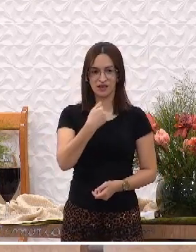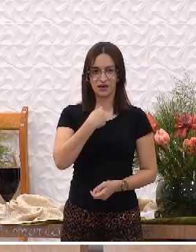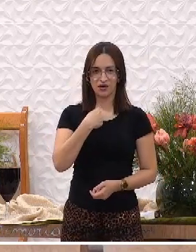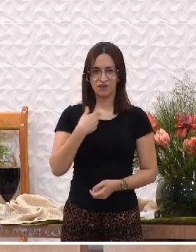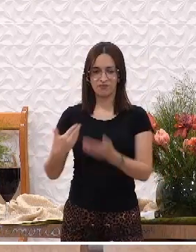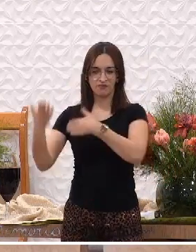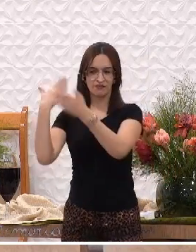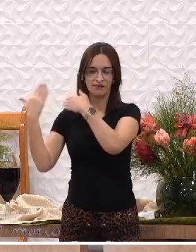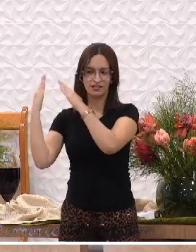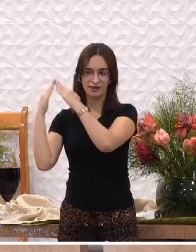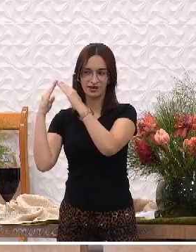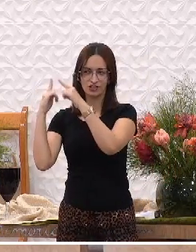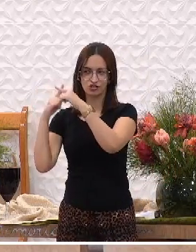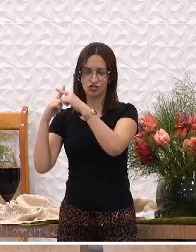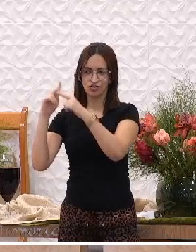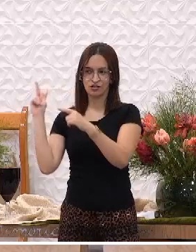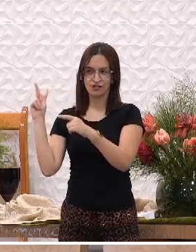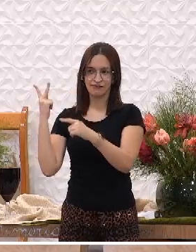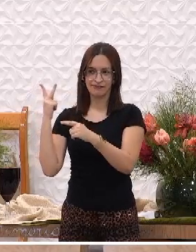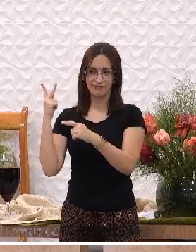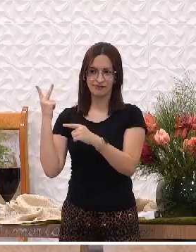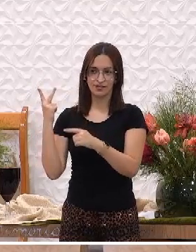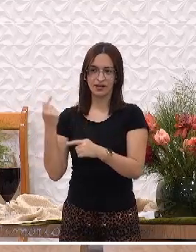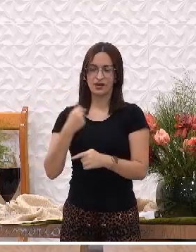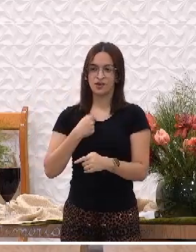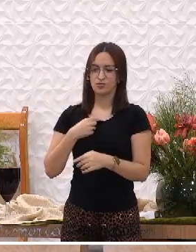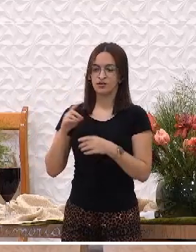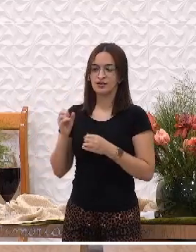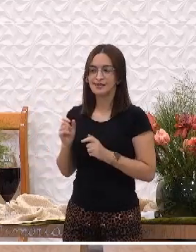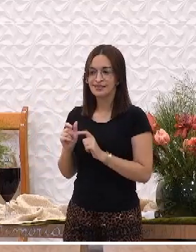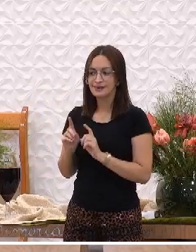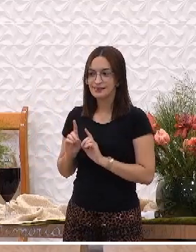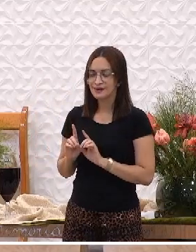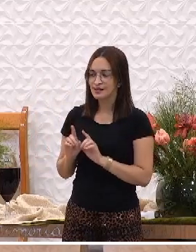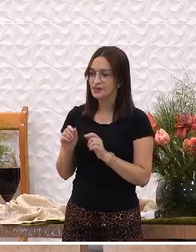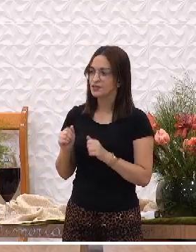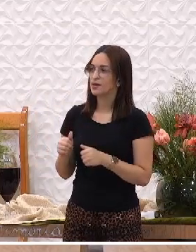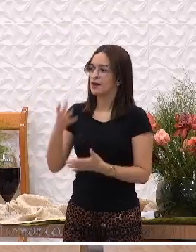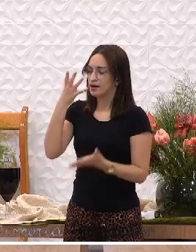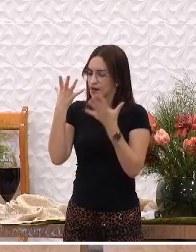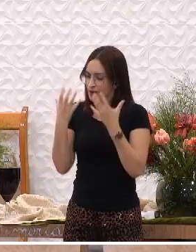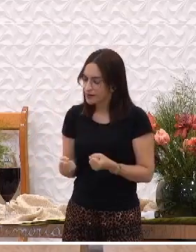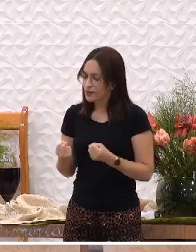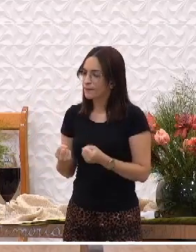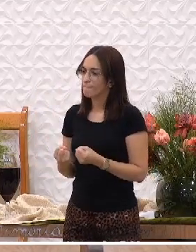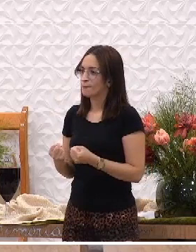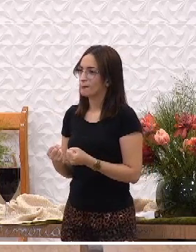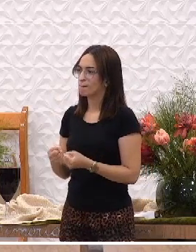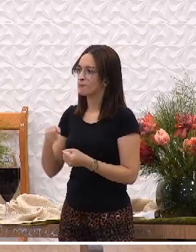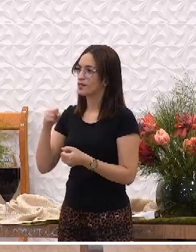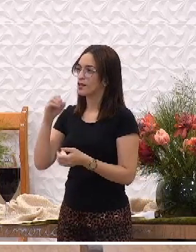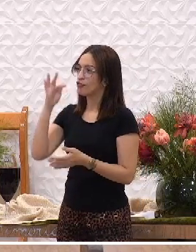eu confesso algumas doutrinas como sola fide e sola escritura, eu entendo que a